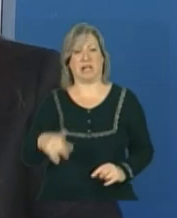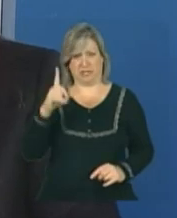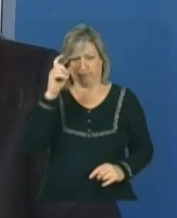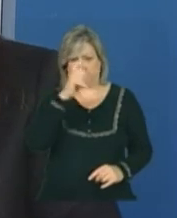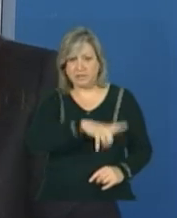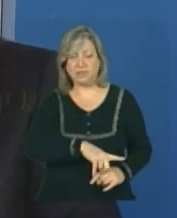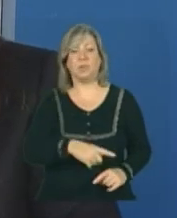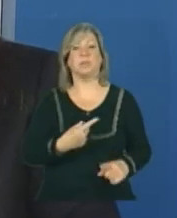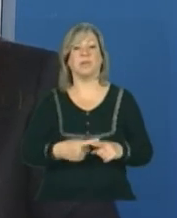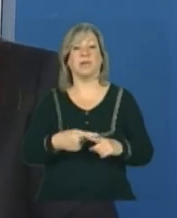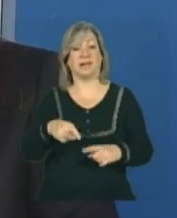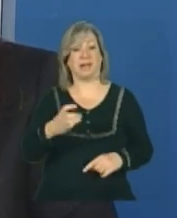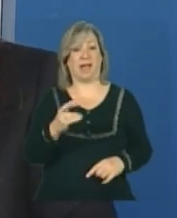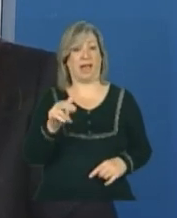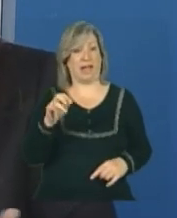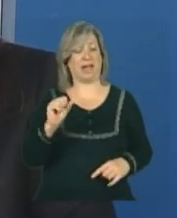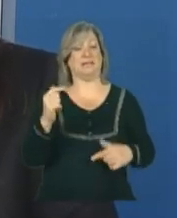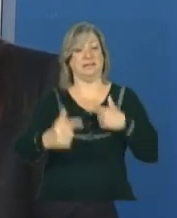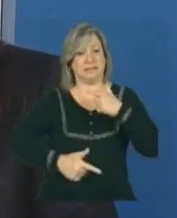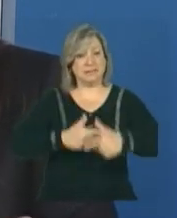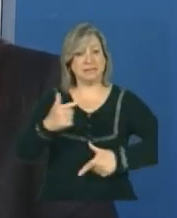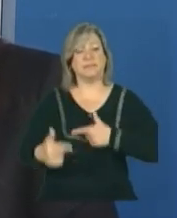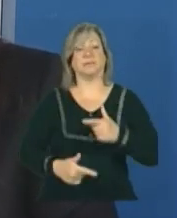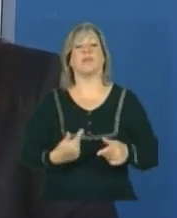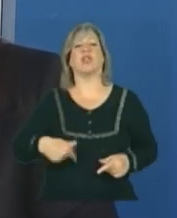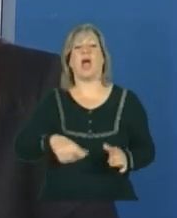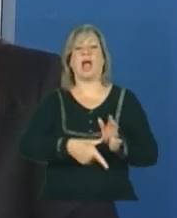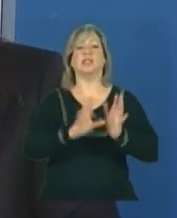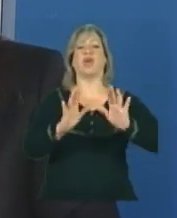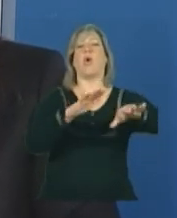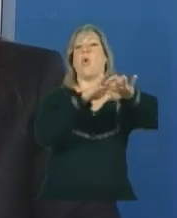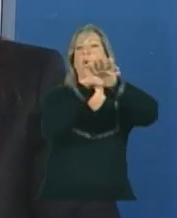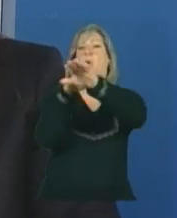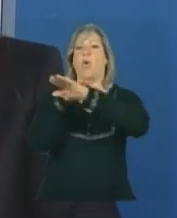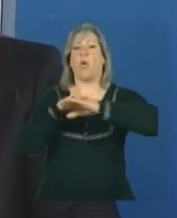vinha debatendo isso com os municípios, com os estados,